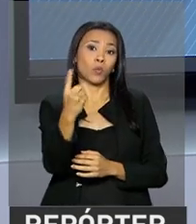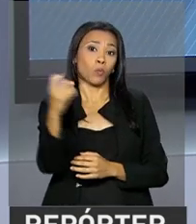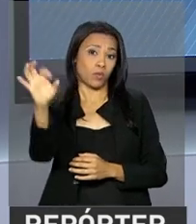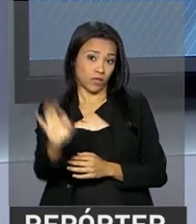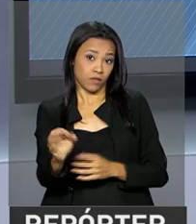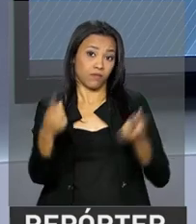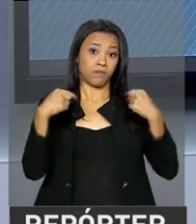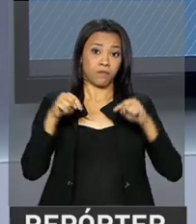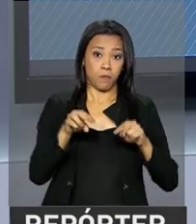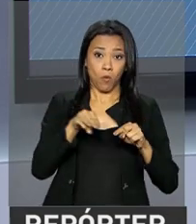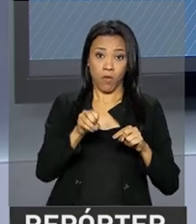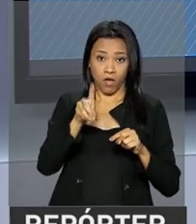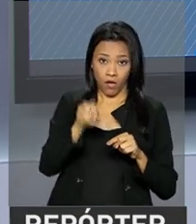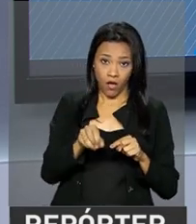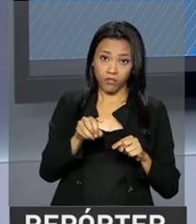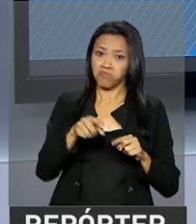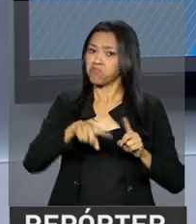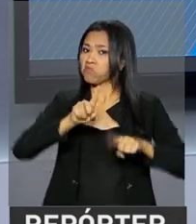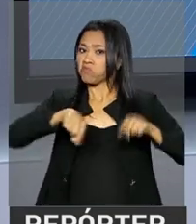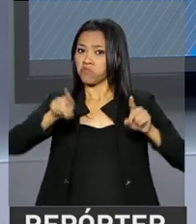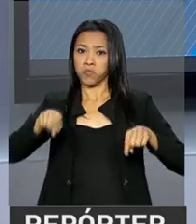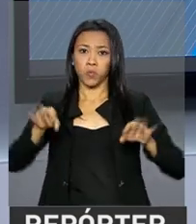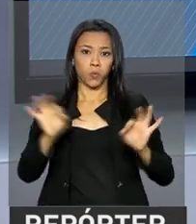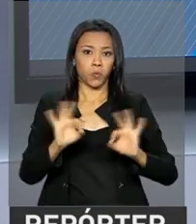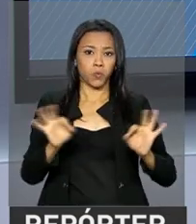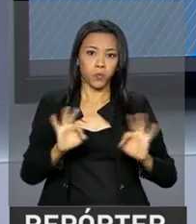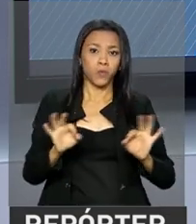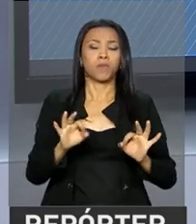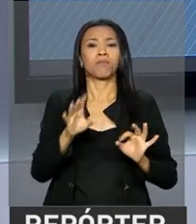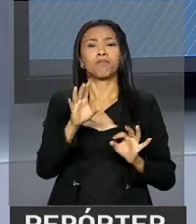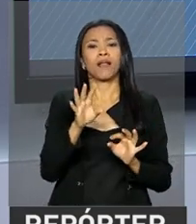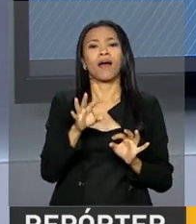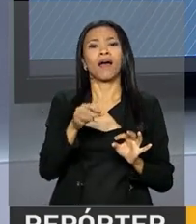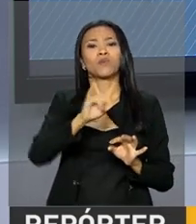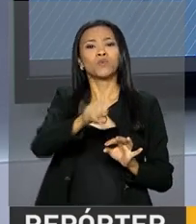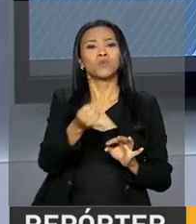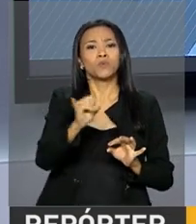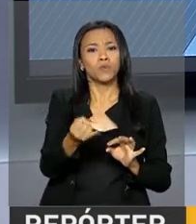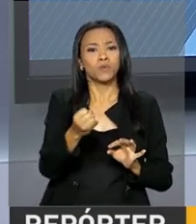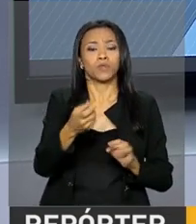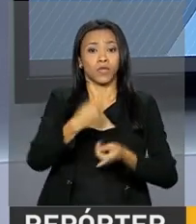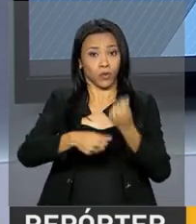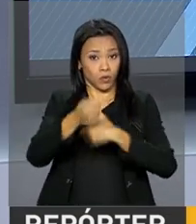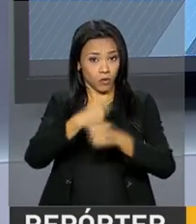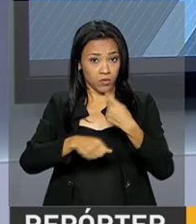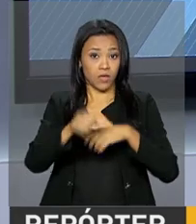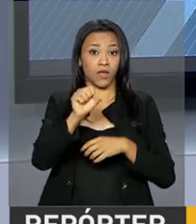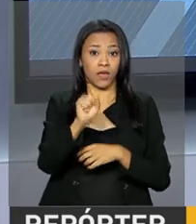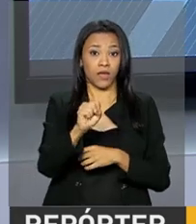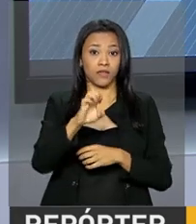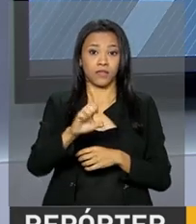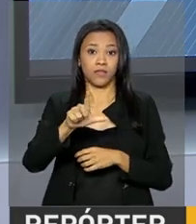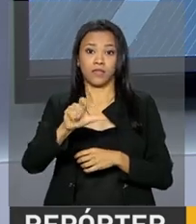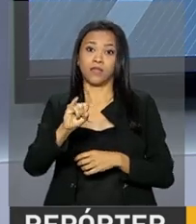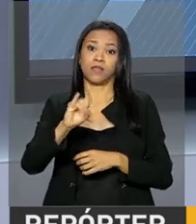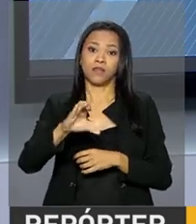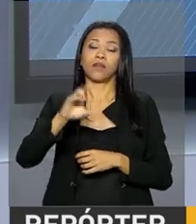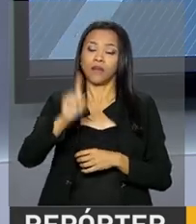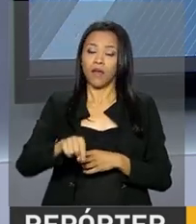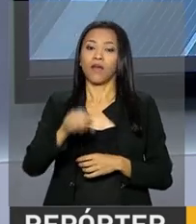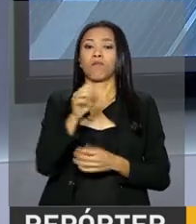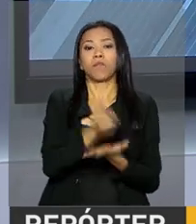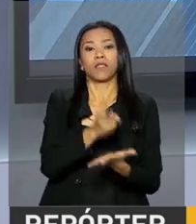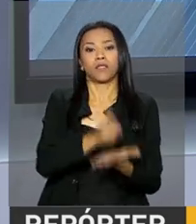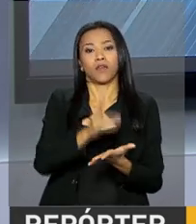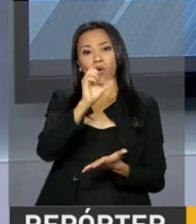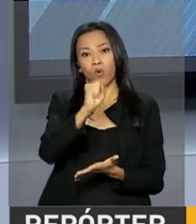O mercado financeiro não alterou a previsão para a taxa básica de juros da economia, a CELIC, que ficou mantida em